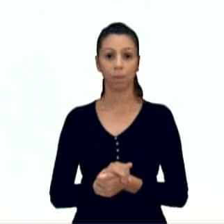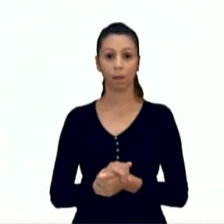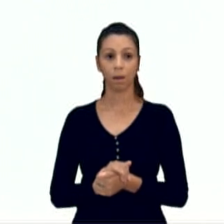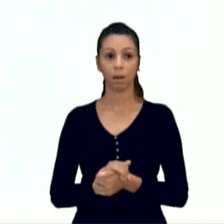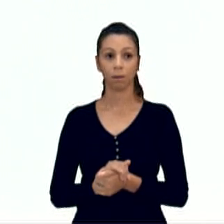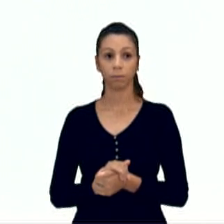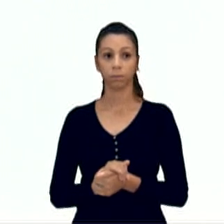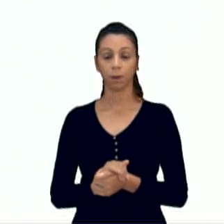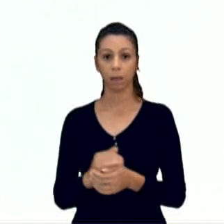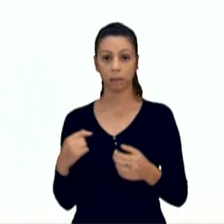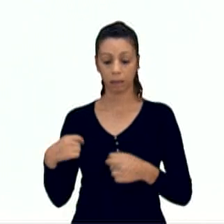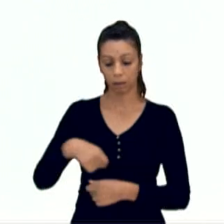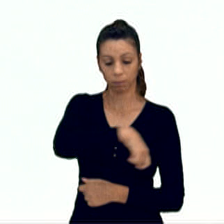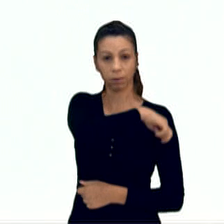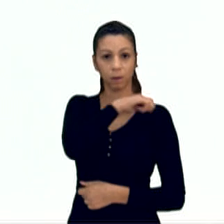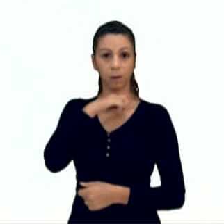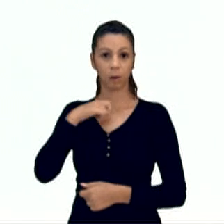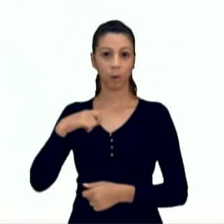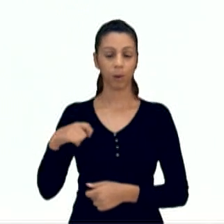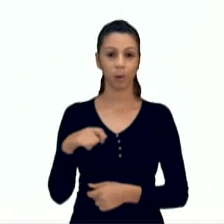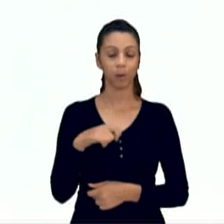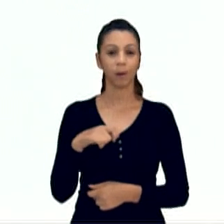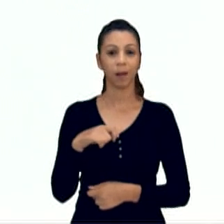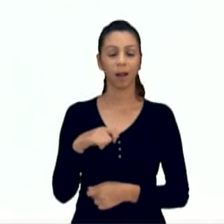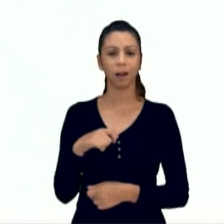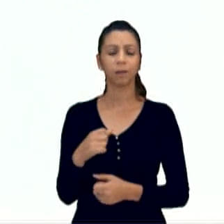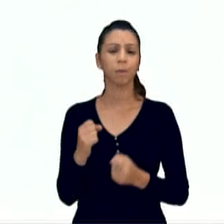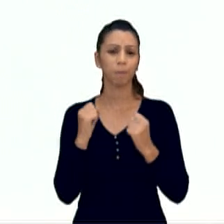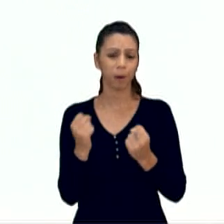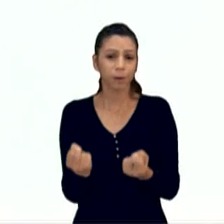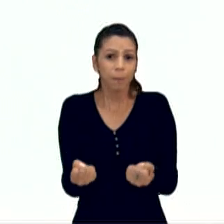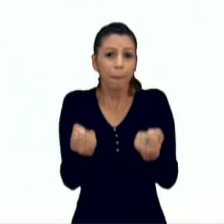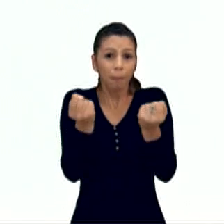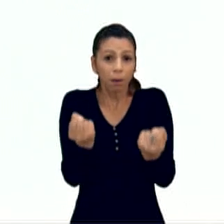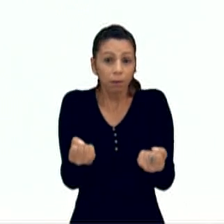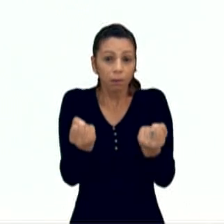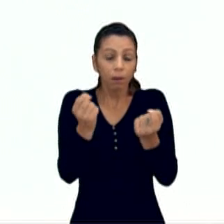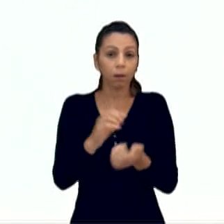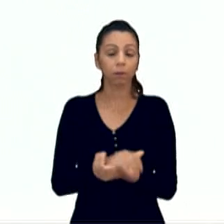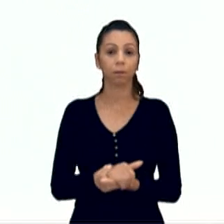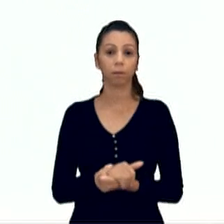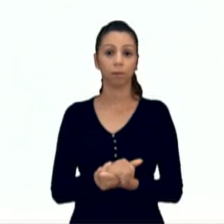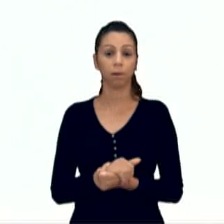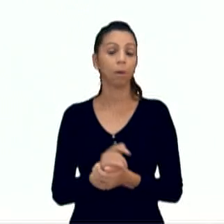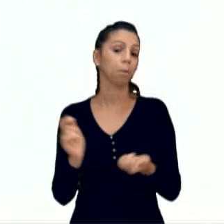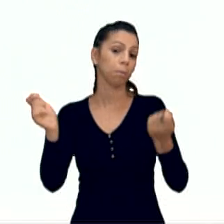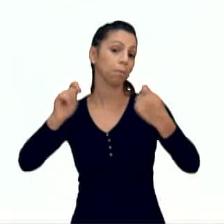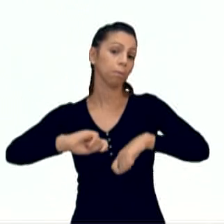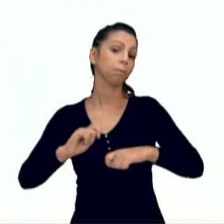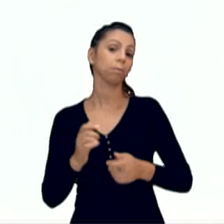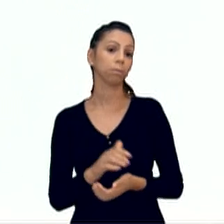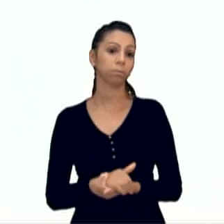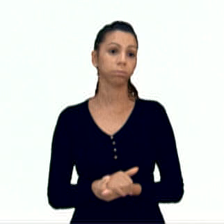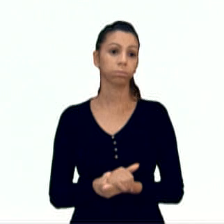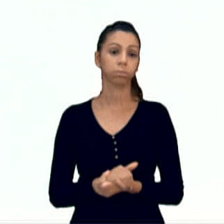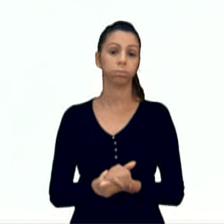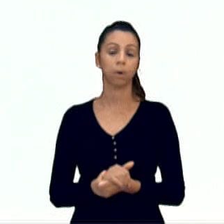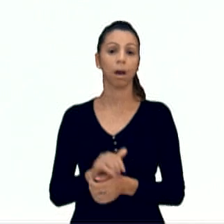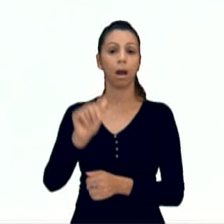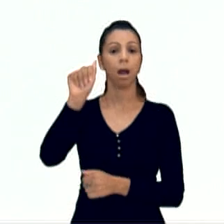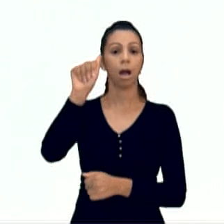muito pesada. Não é ela não, tá, gente? É a toalha. Então, o must ali indica o quê? Uma possibilidade ou